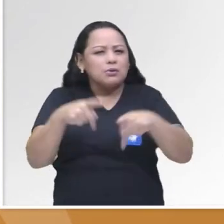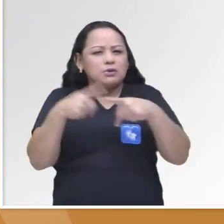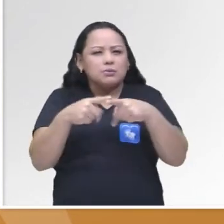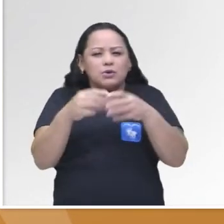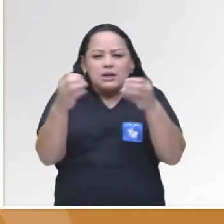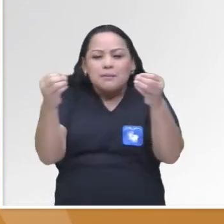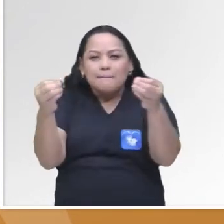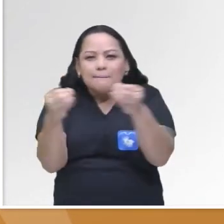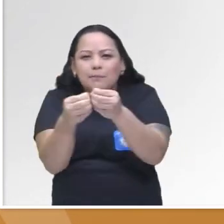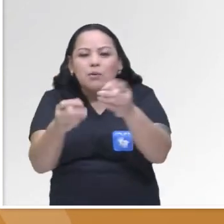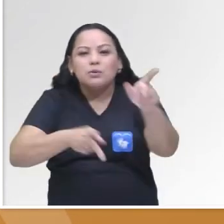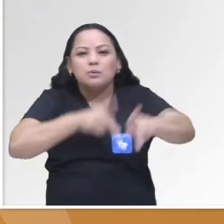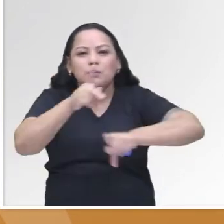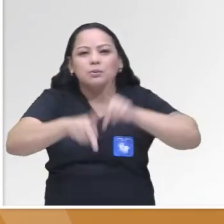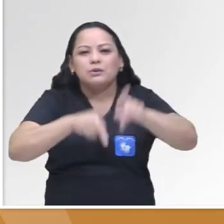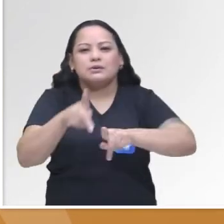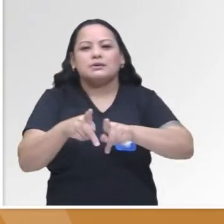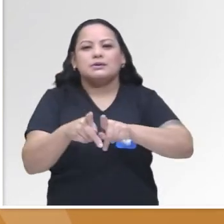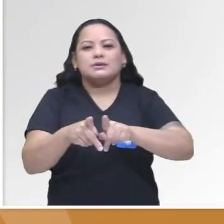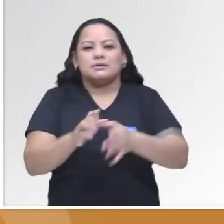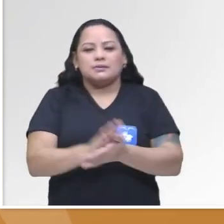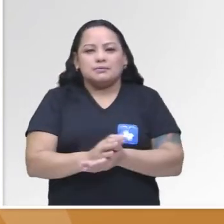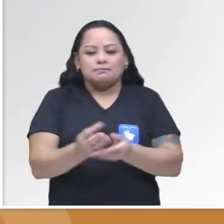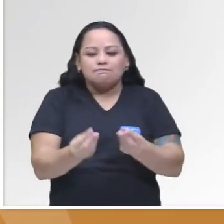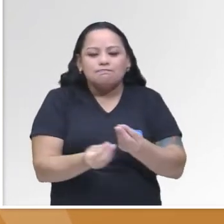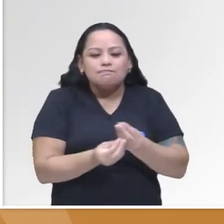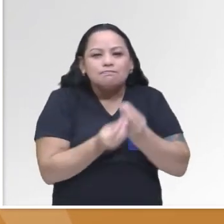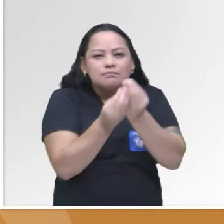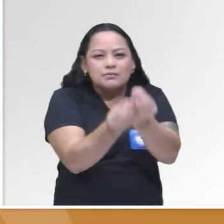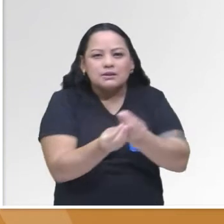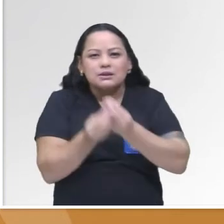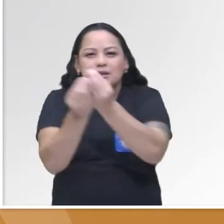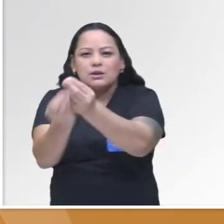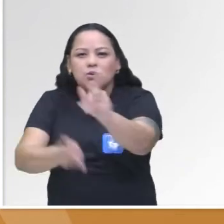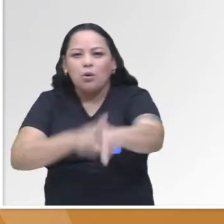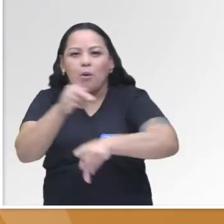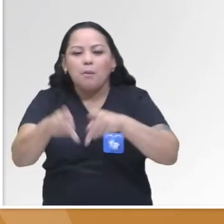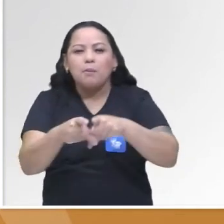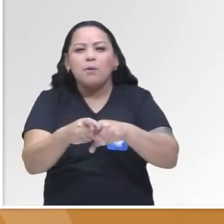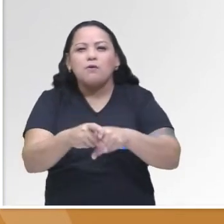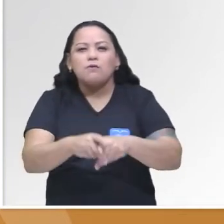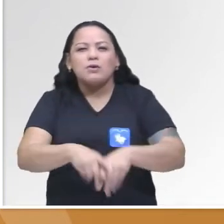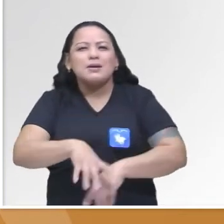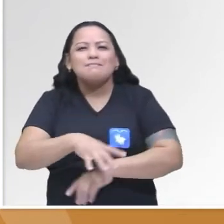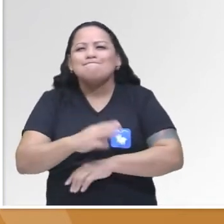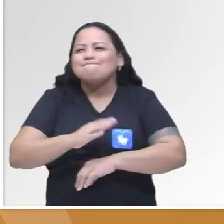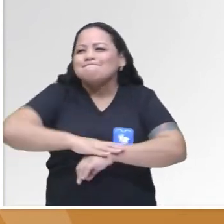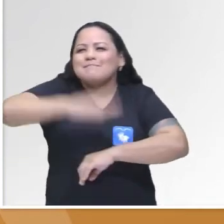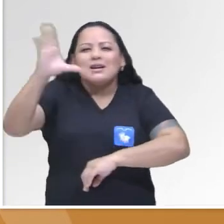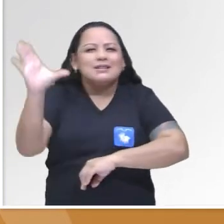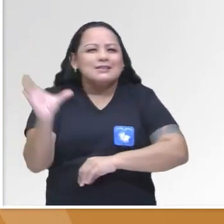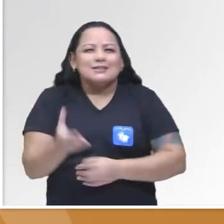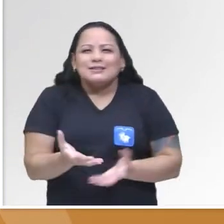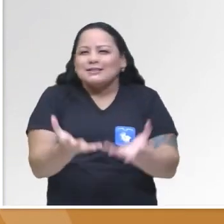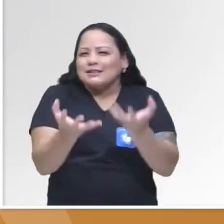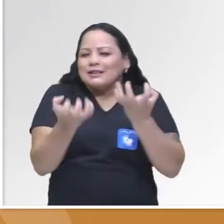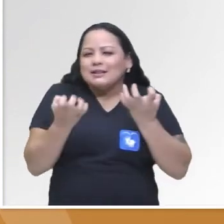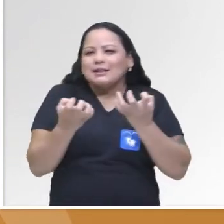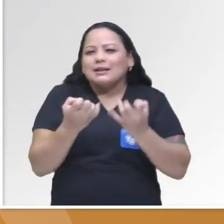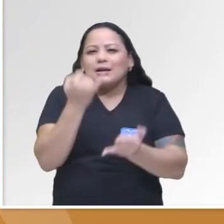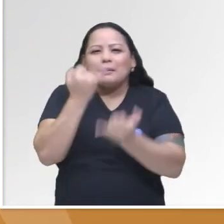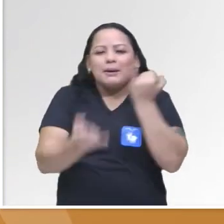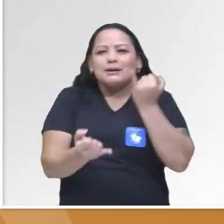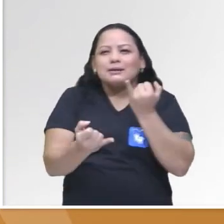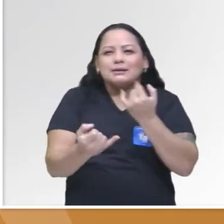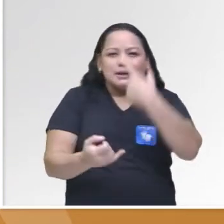aproximava da população, dando para eles o que eles mais queriam. E, claro, se fazendo parecer com eles